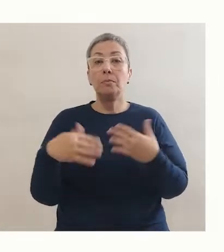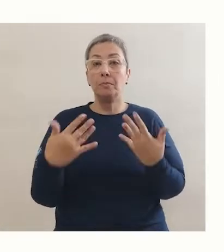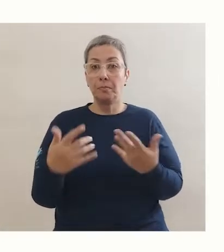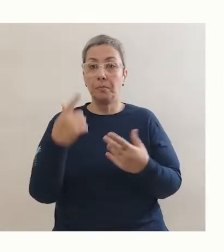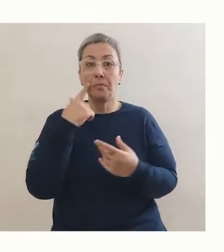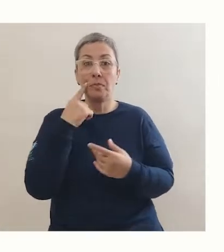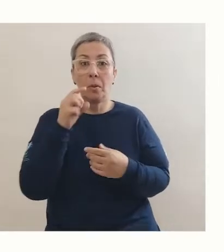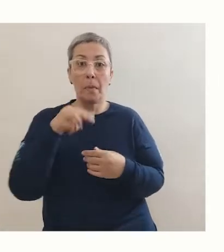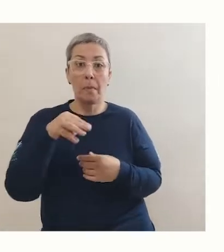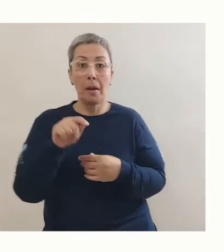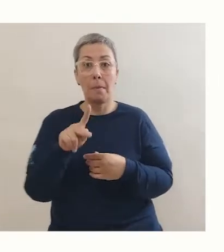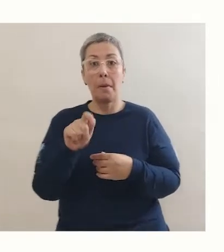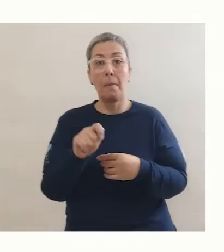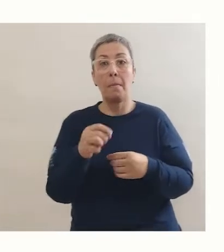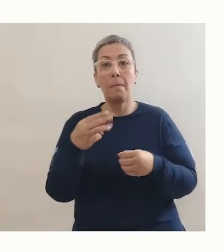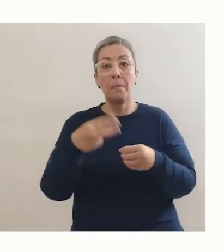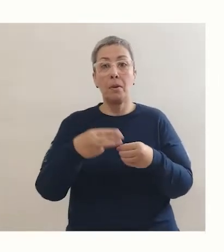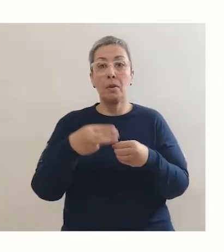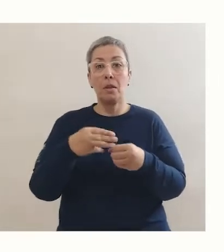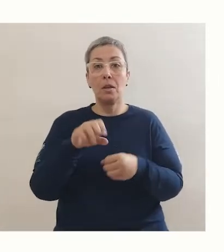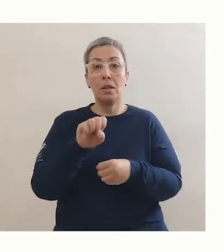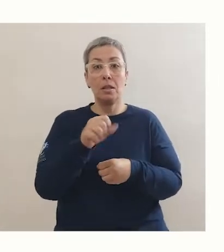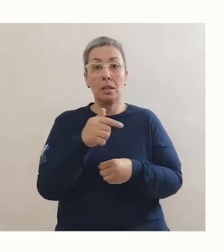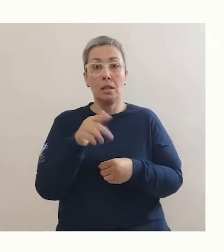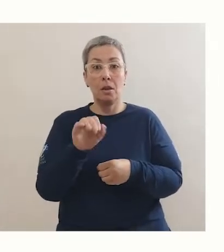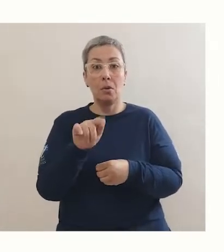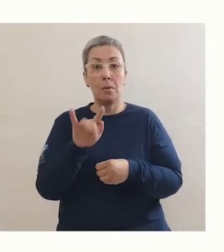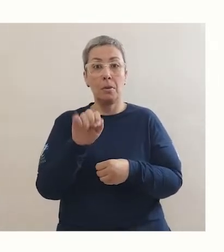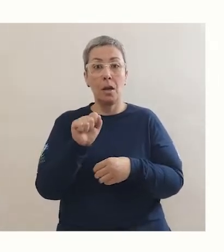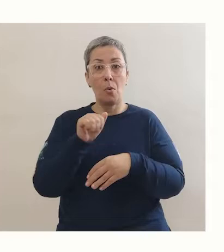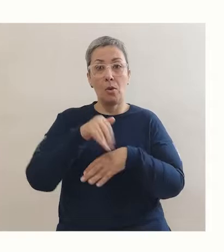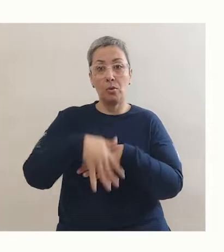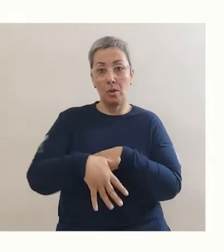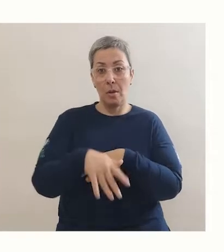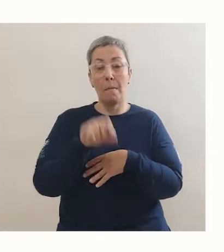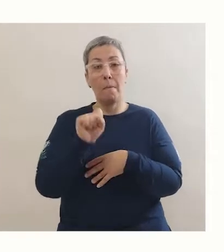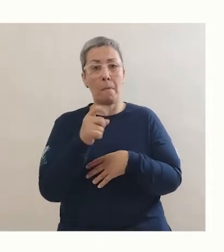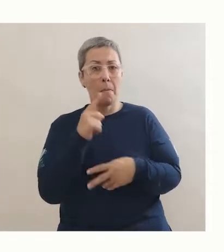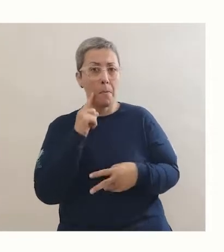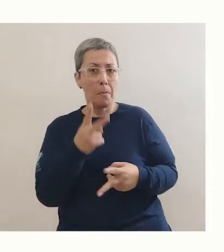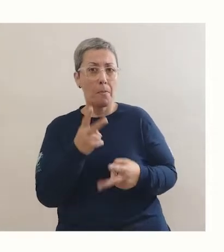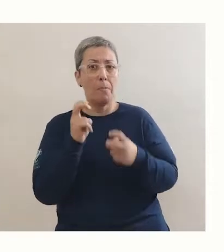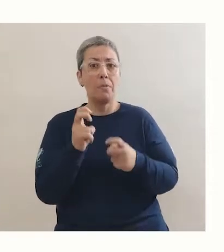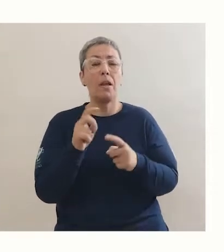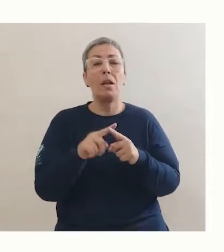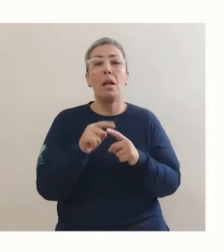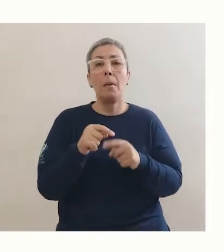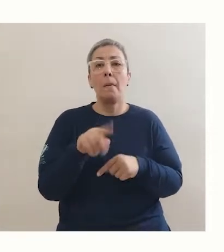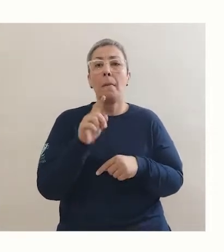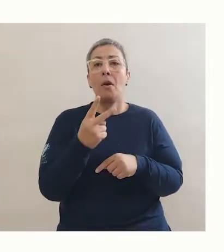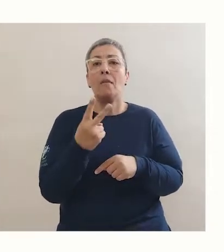40 mil a 80 mil. E a verde, mais de 80 mil.